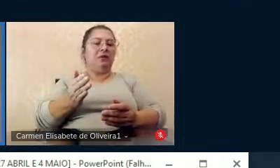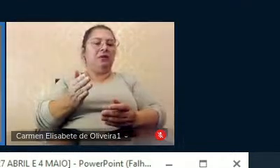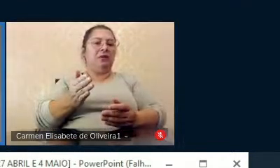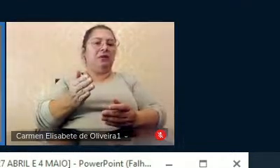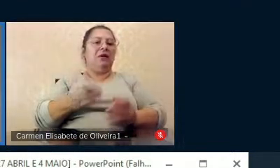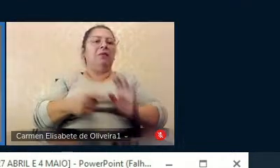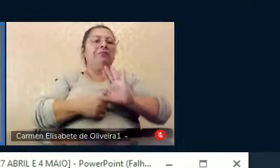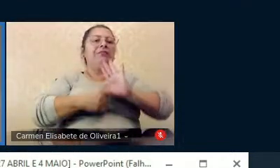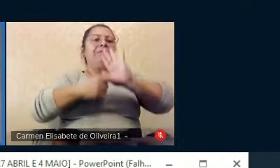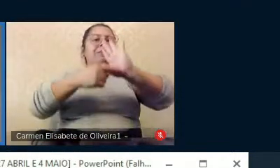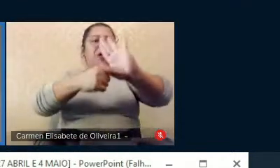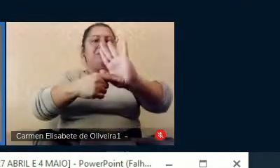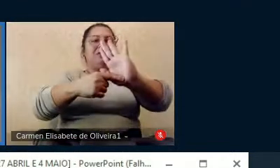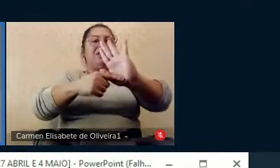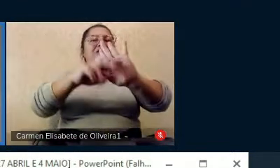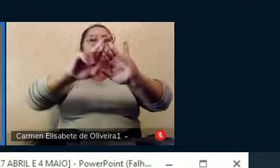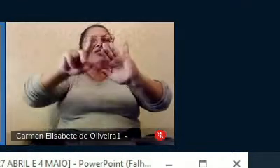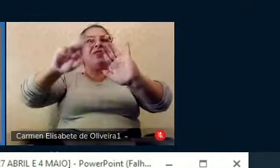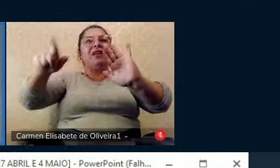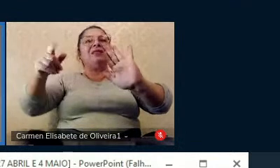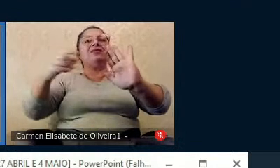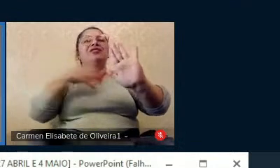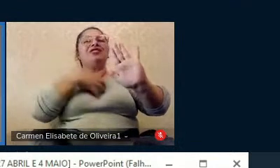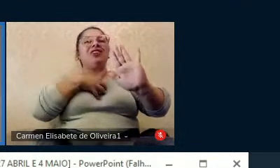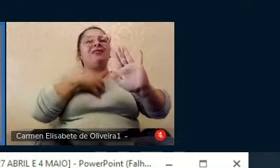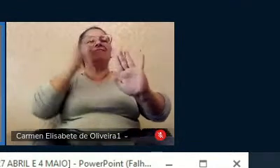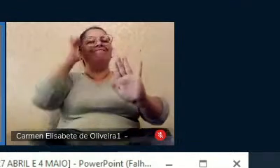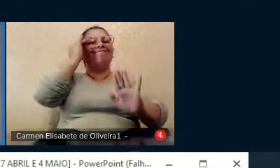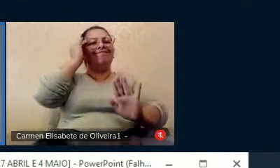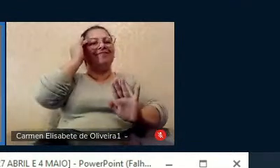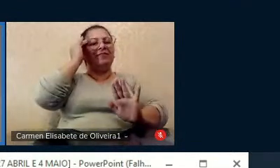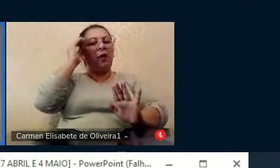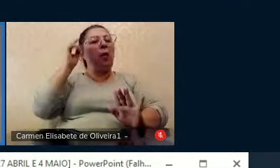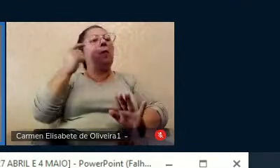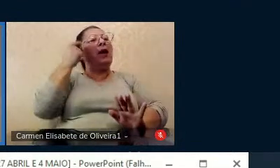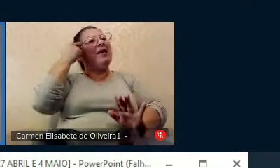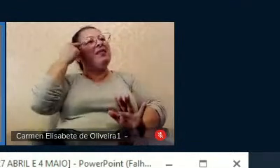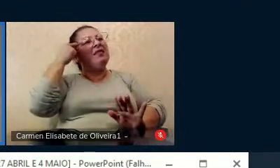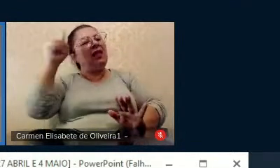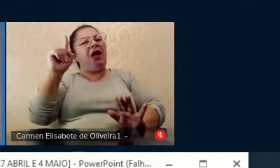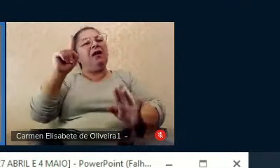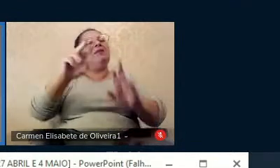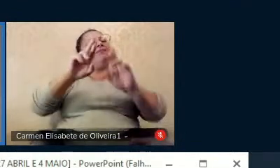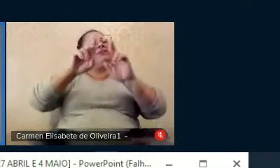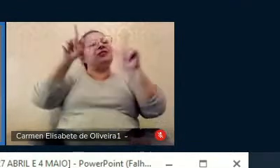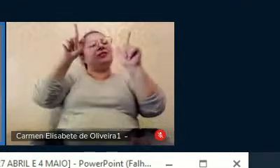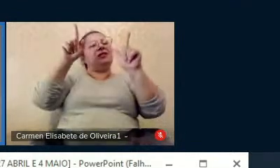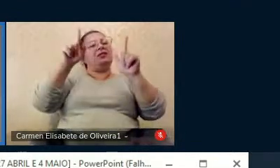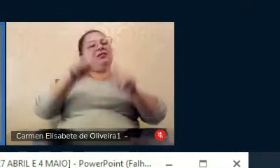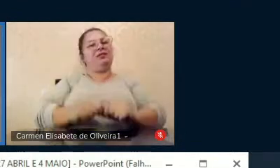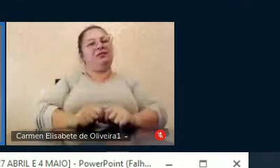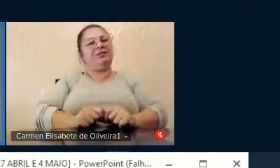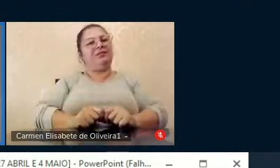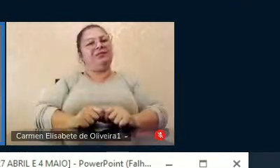ela proporciona vários entendimentos, né? Ela tem uma ideia que ela está